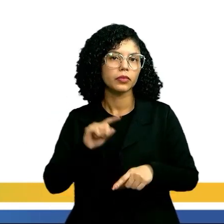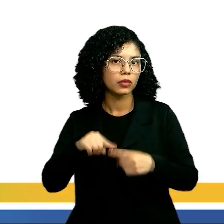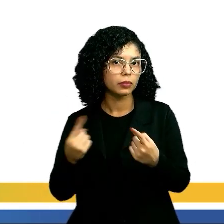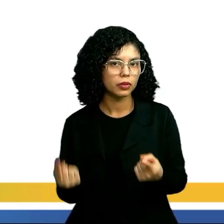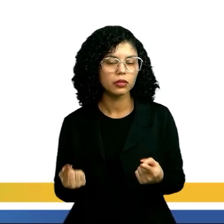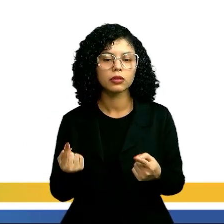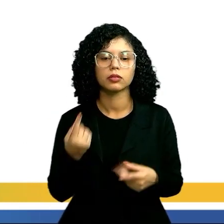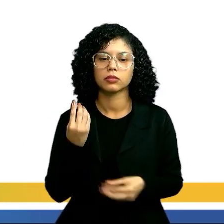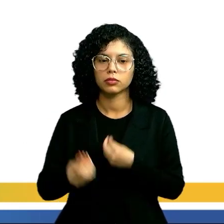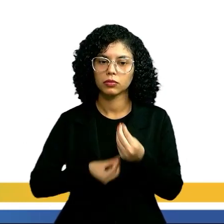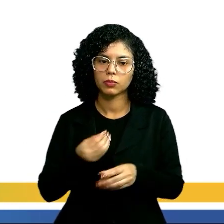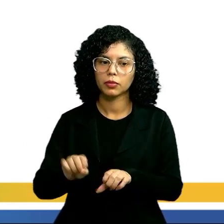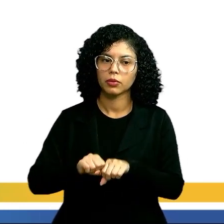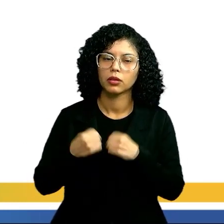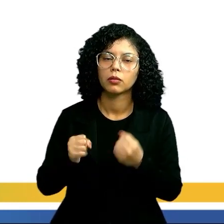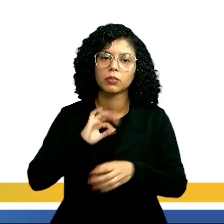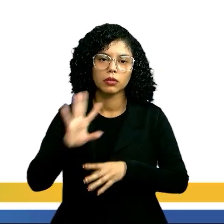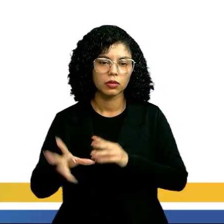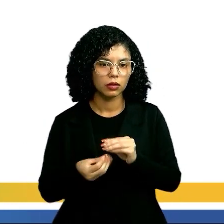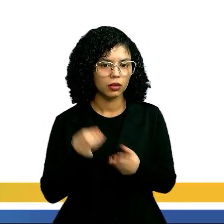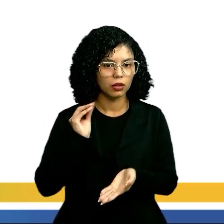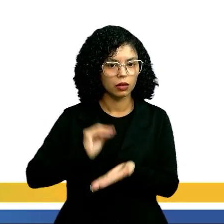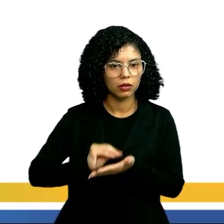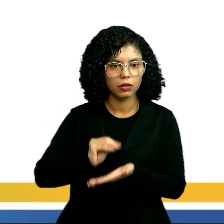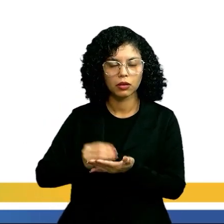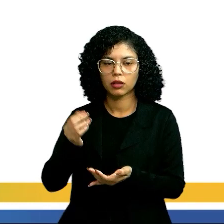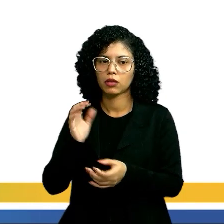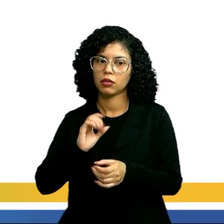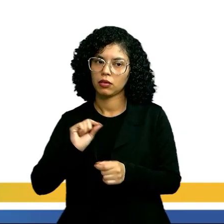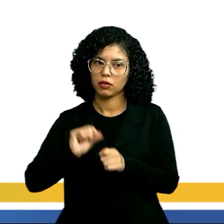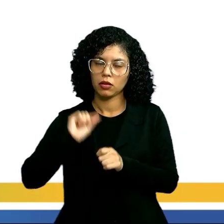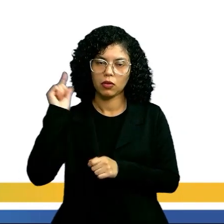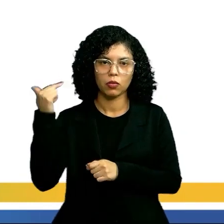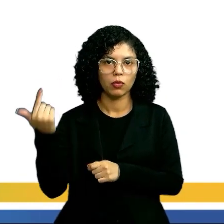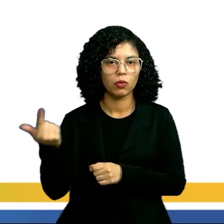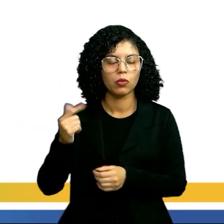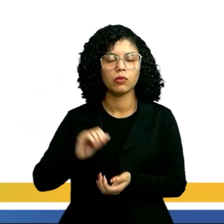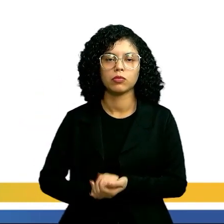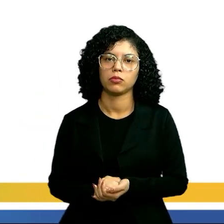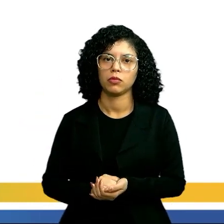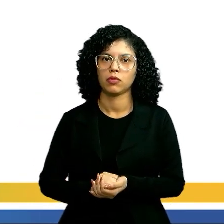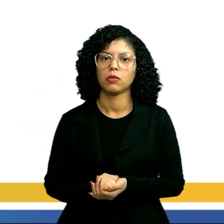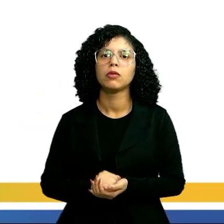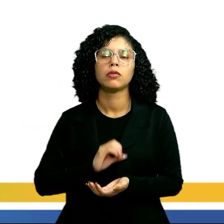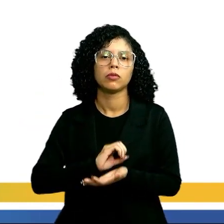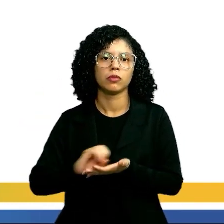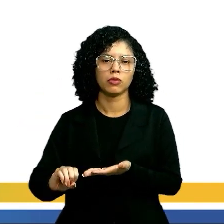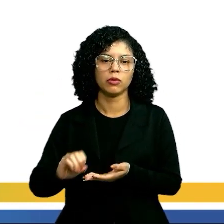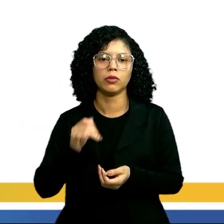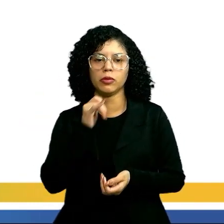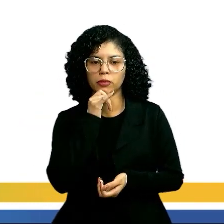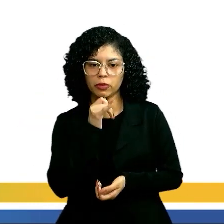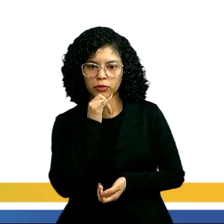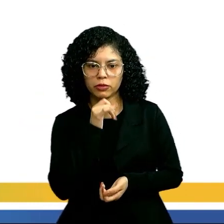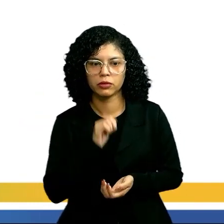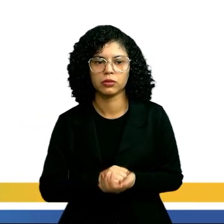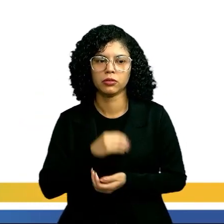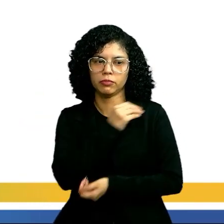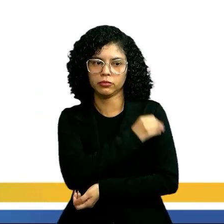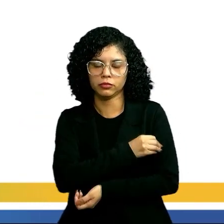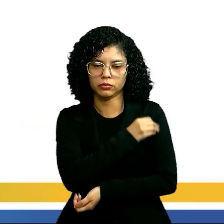porém, como é uma quebra incompleta, há a formação de outros compostos orgânicos, como, por exemplo,